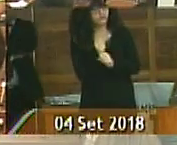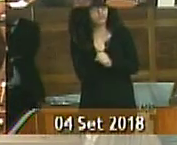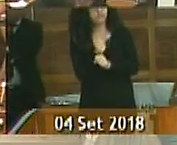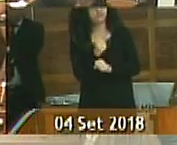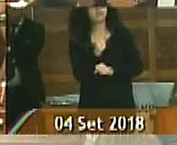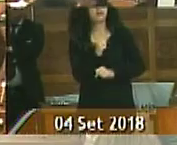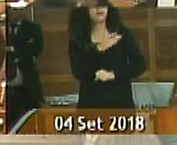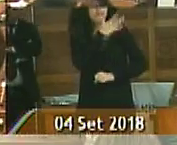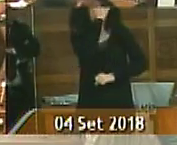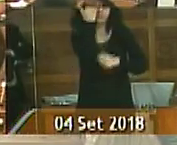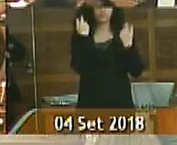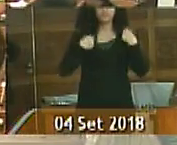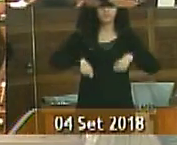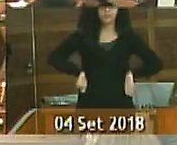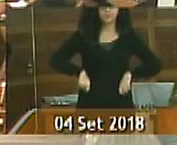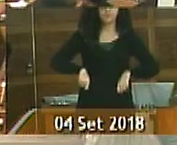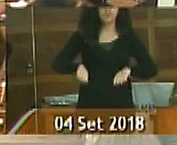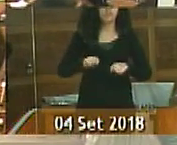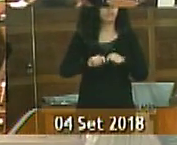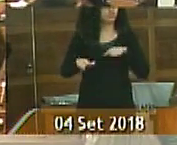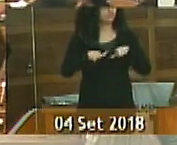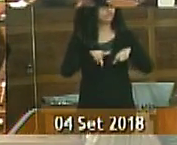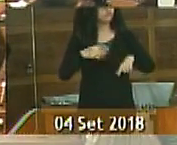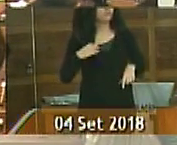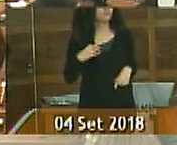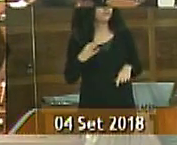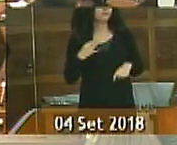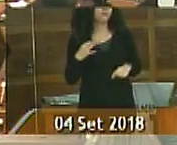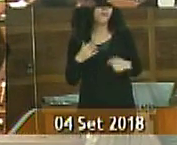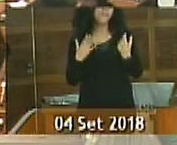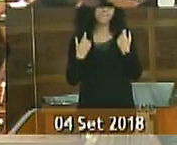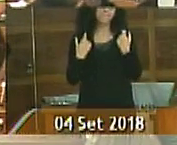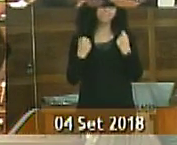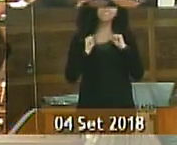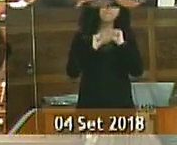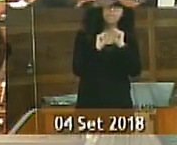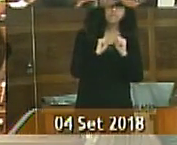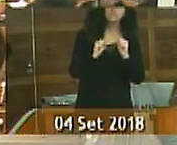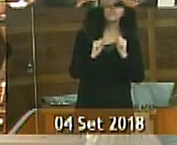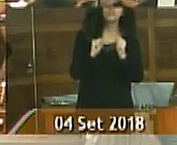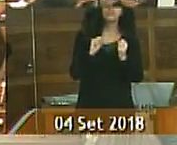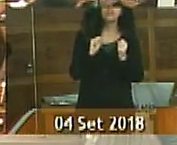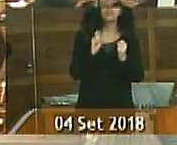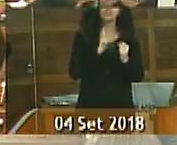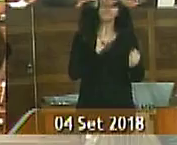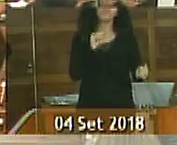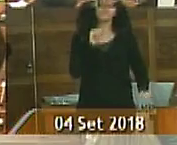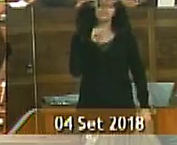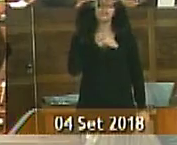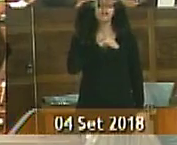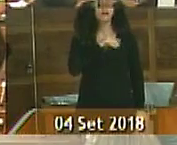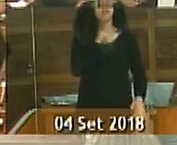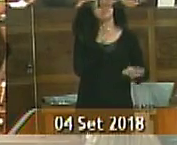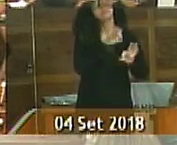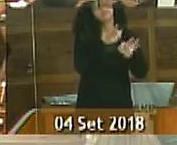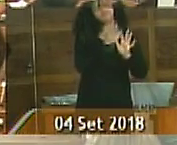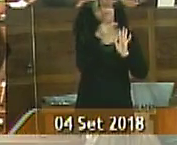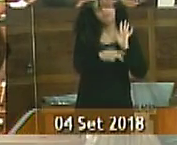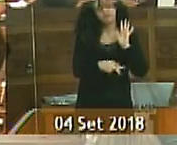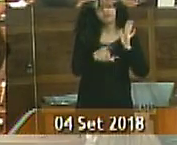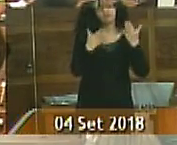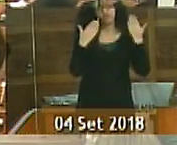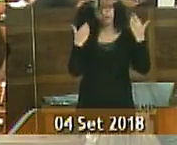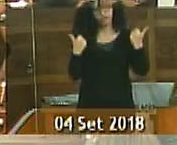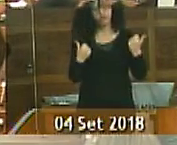acho que essas pessoas merecem. Faz um trabalho voluntário, eu acho que também merece ganhar um projeto de verão e outros projetos que podem ser